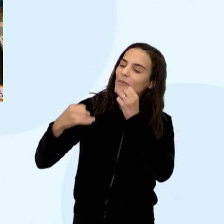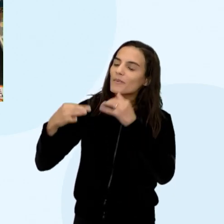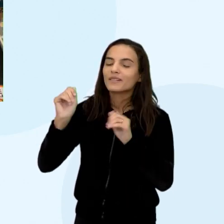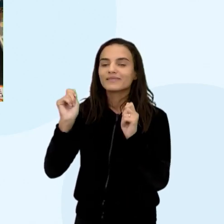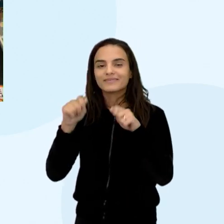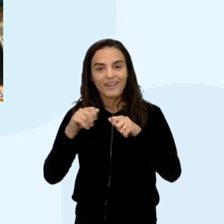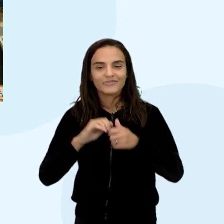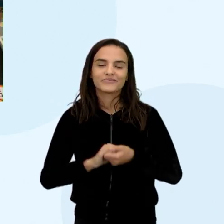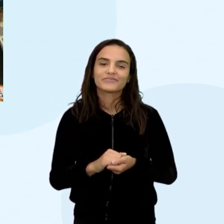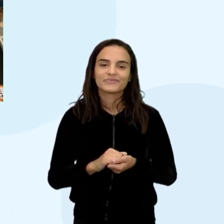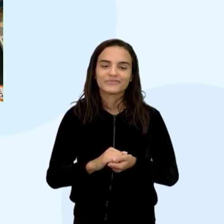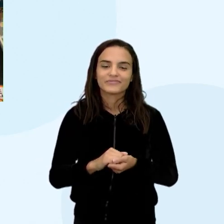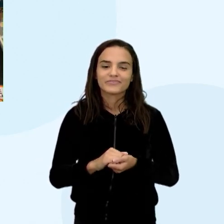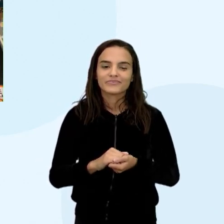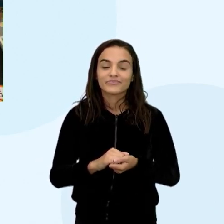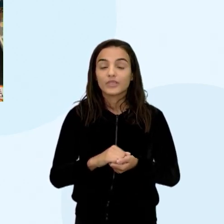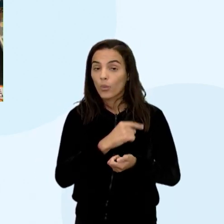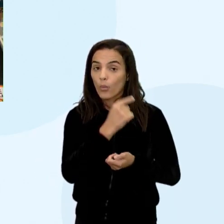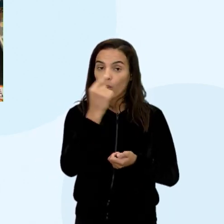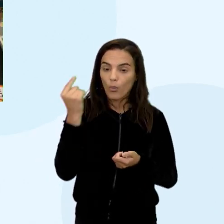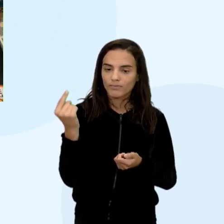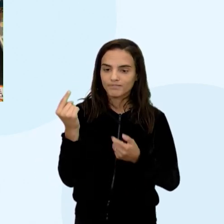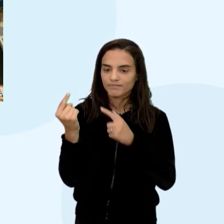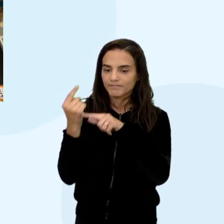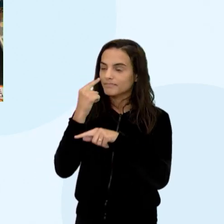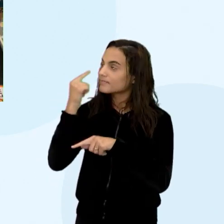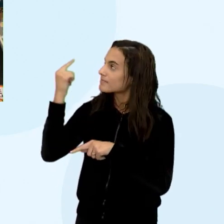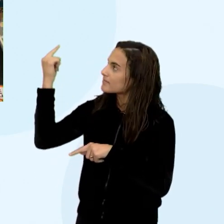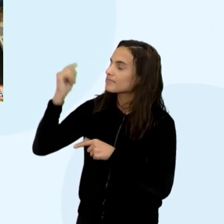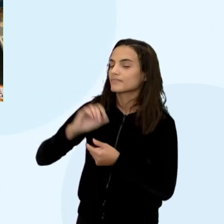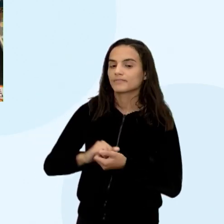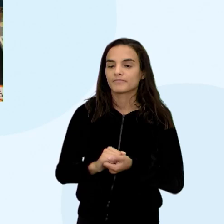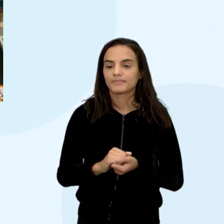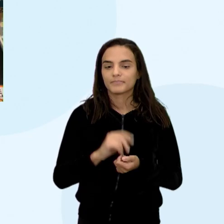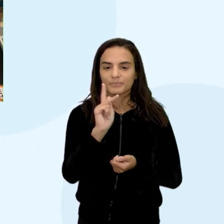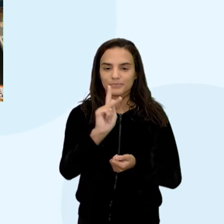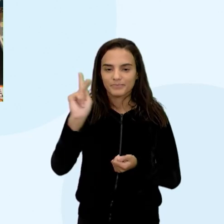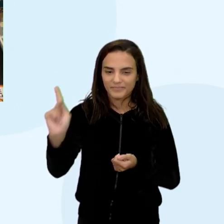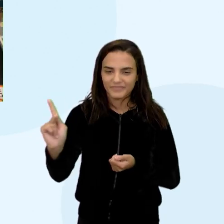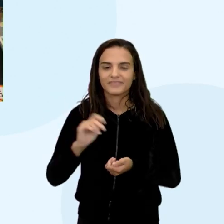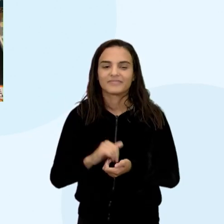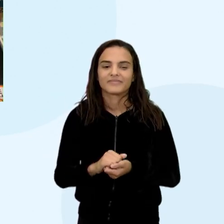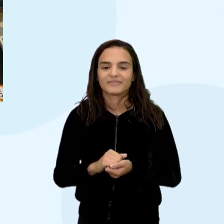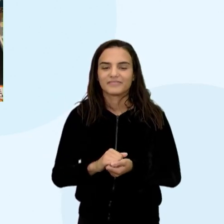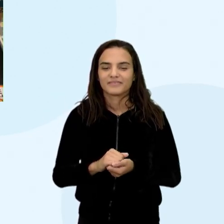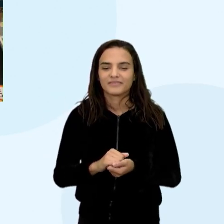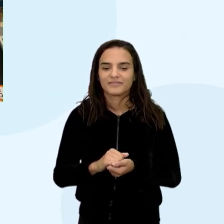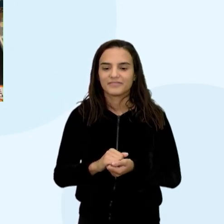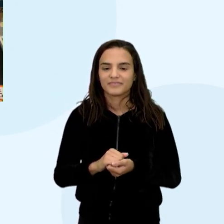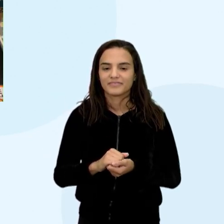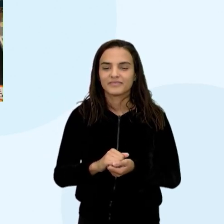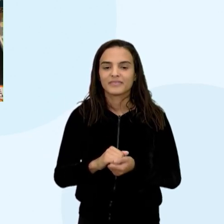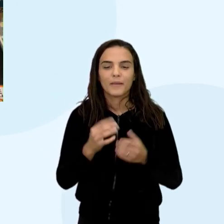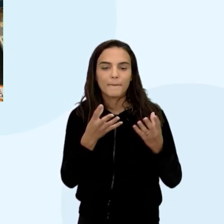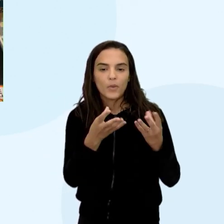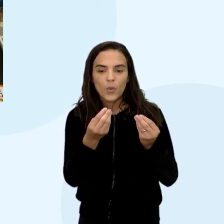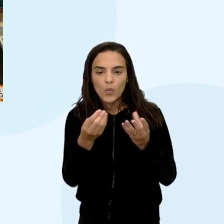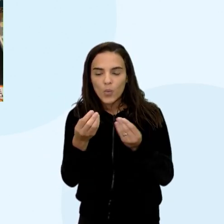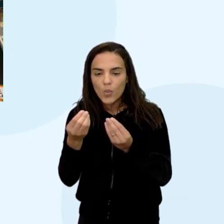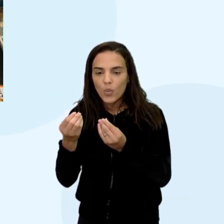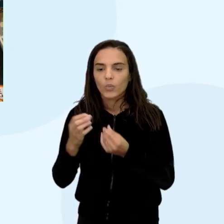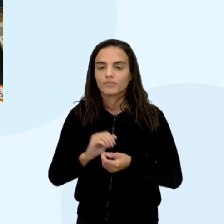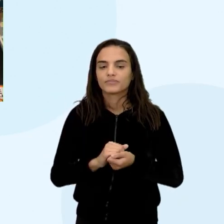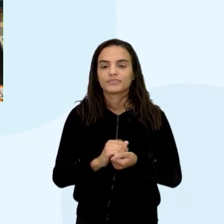bom? Do lado, aí eu coloquei professora, canetinha, né? Muito. Então,